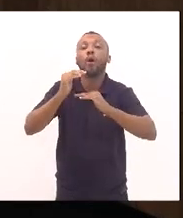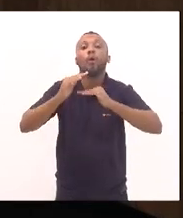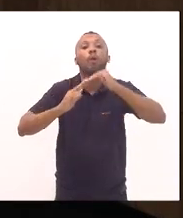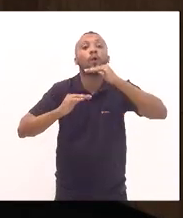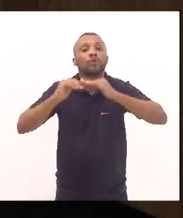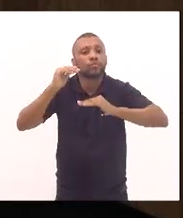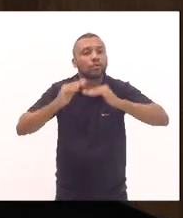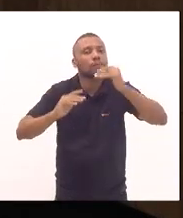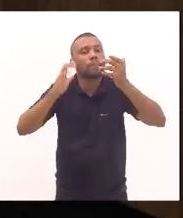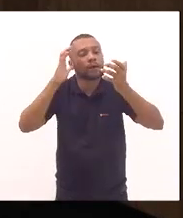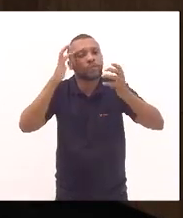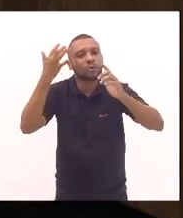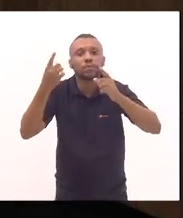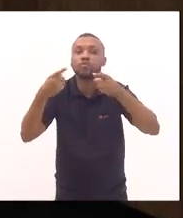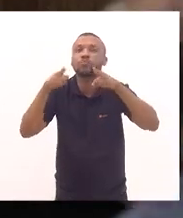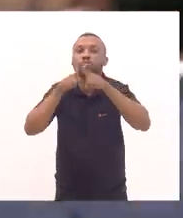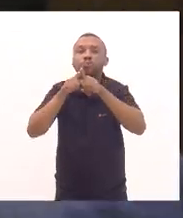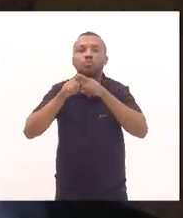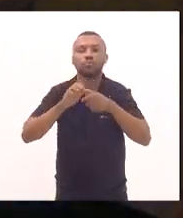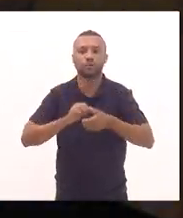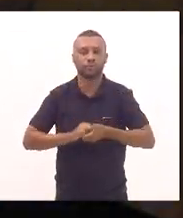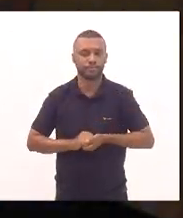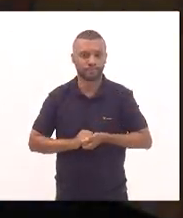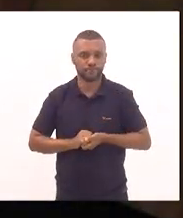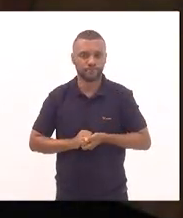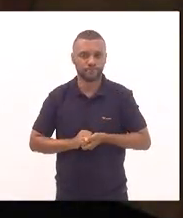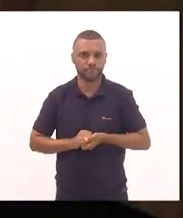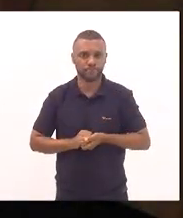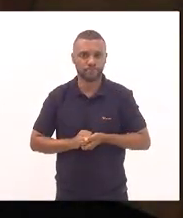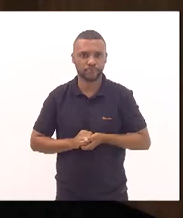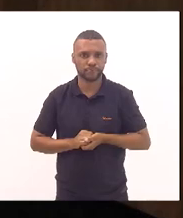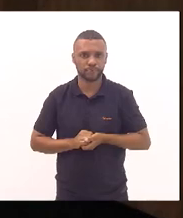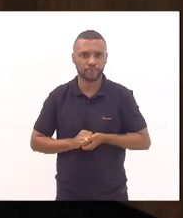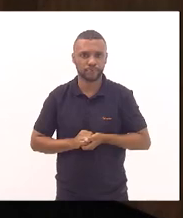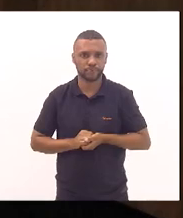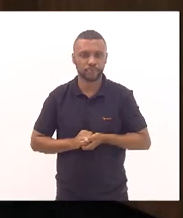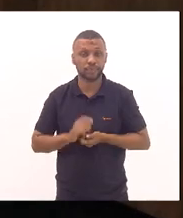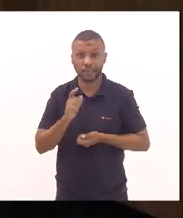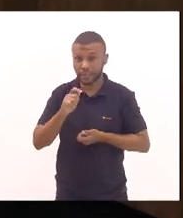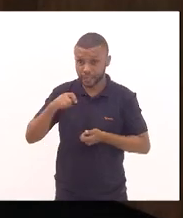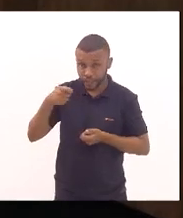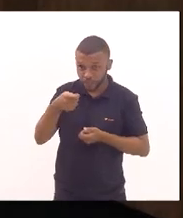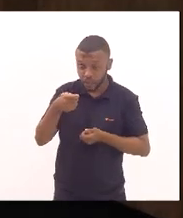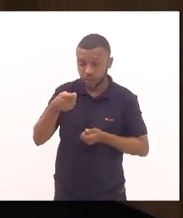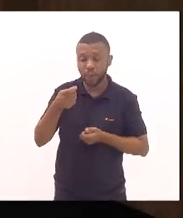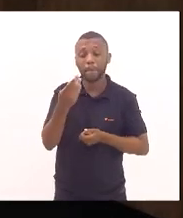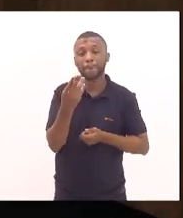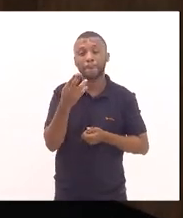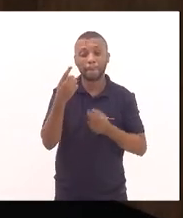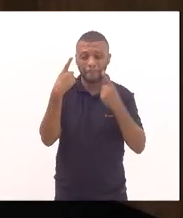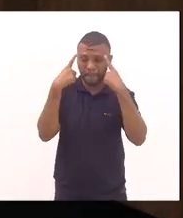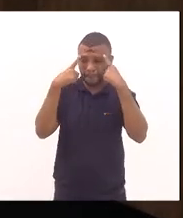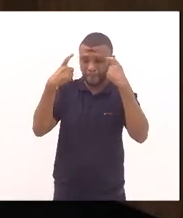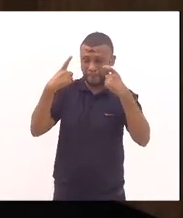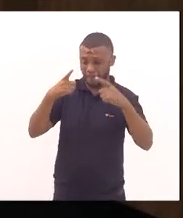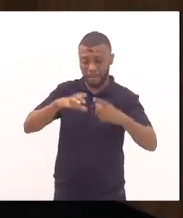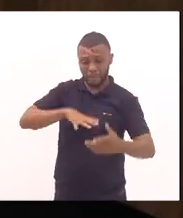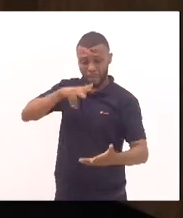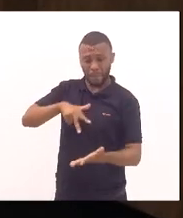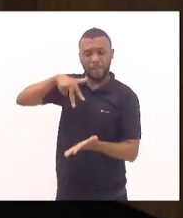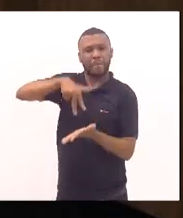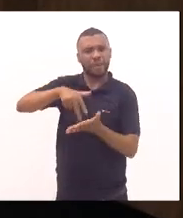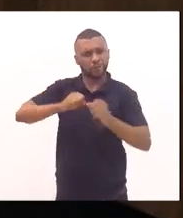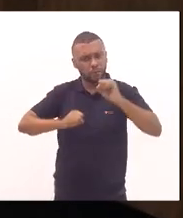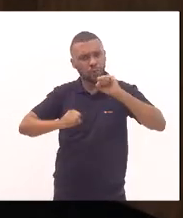solução em conjunto. Vamos manter esse termo, bravura, que é um termo caro para a Polícia